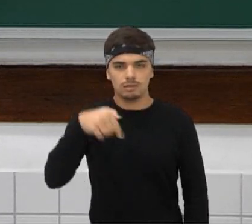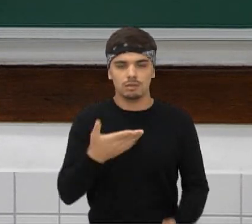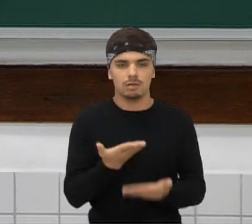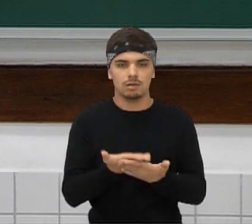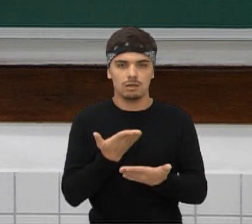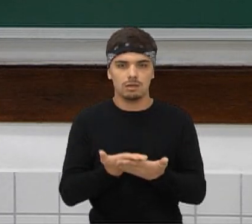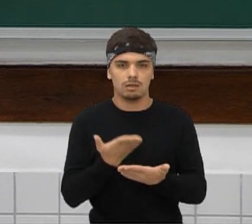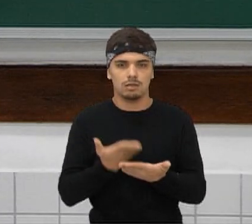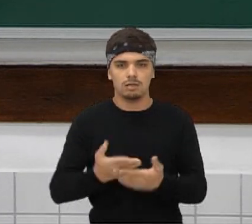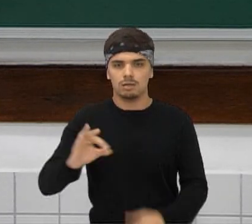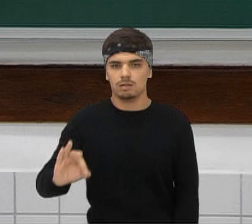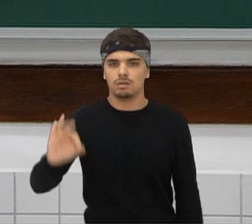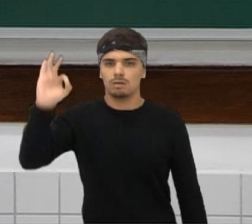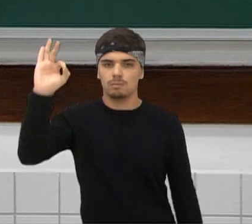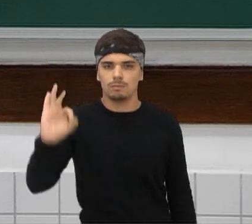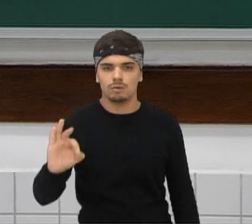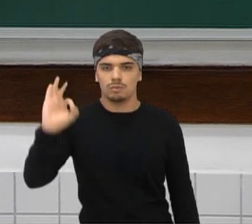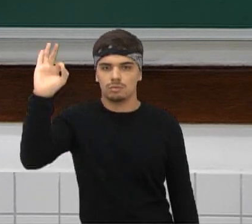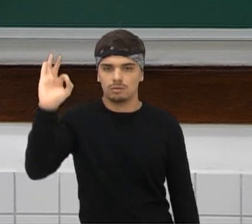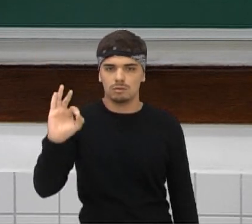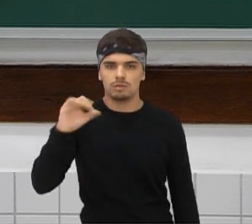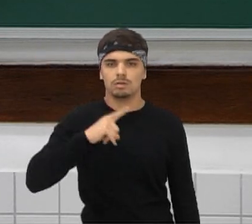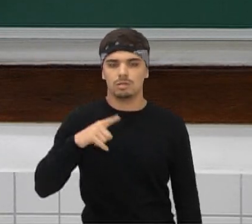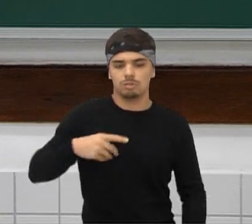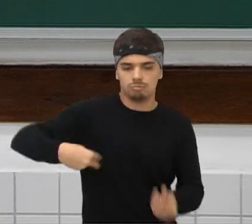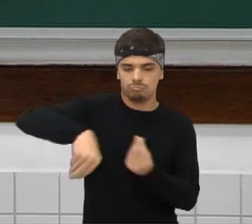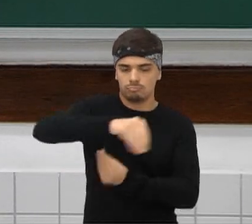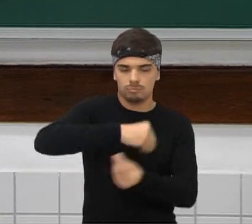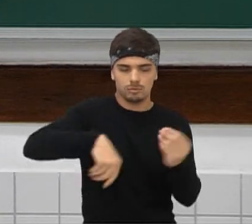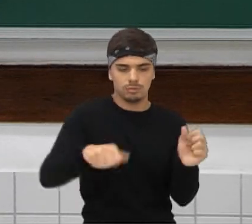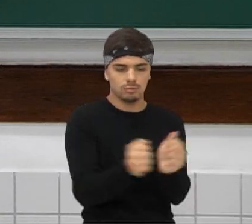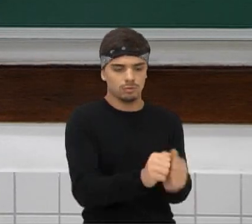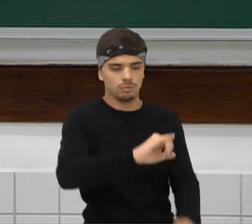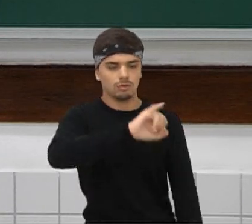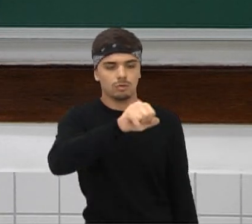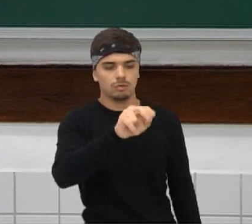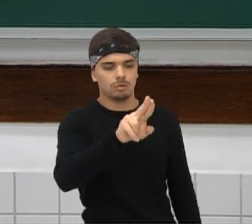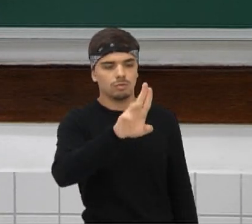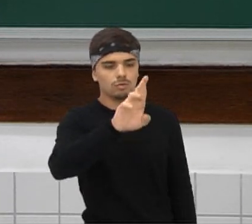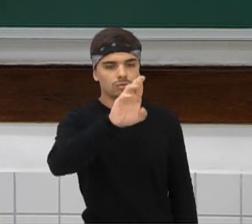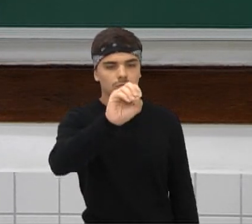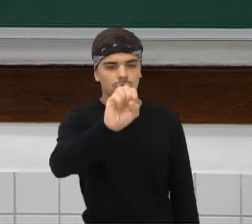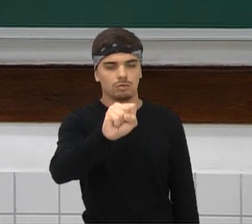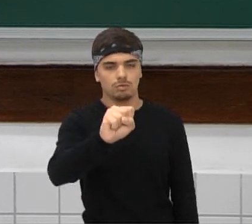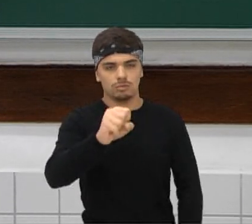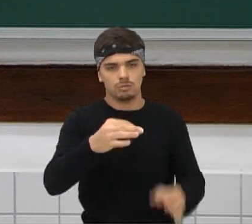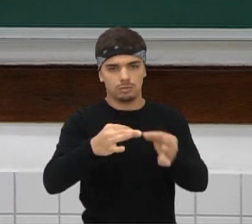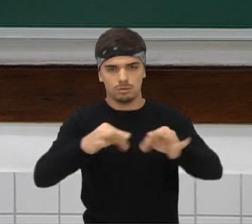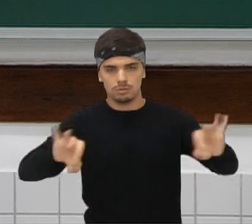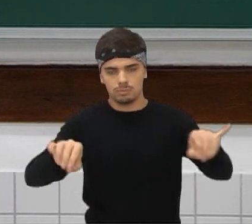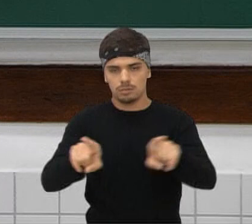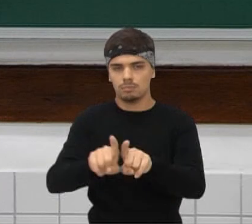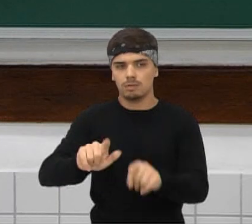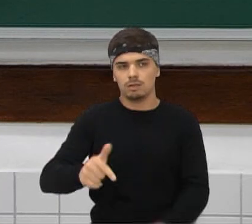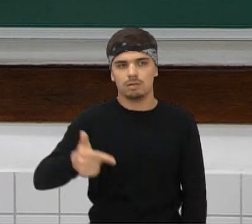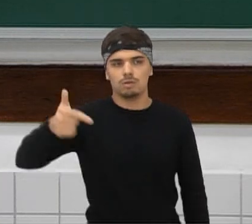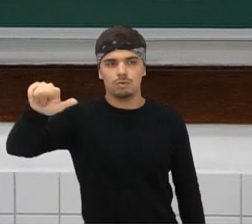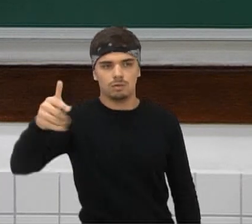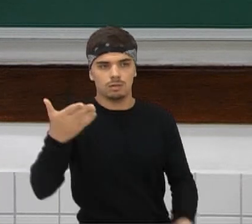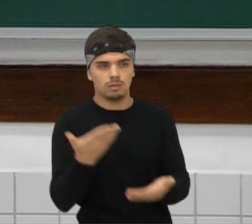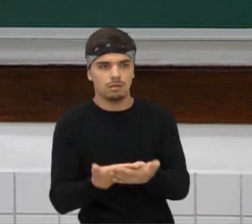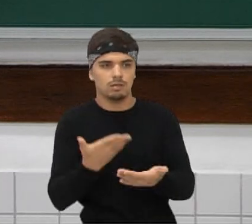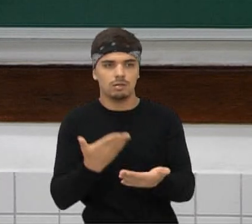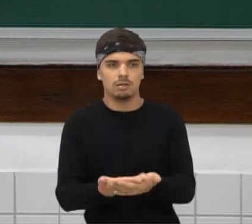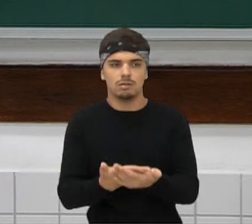Então, porcentagem envolvendo, né, juros simples, tá? E na próxima aula, como